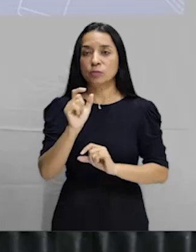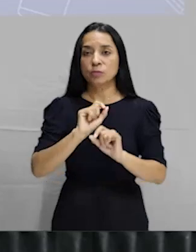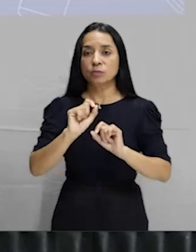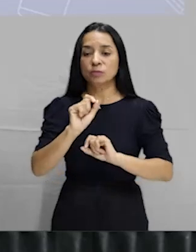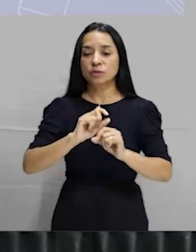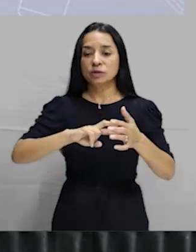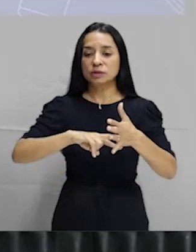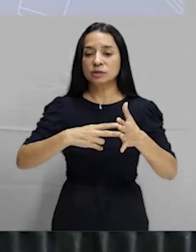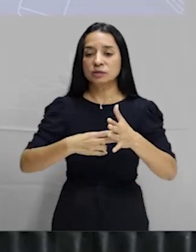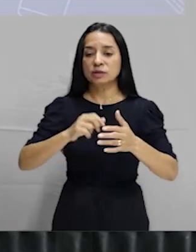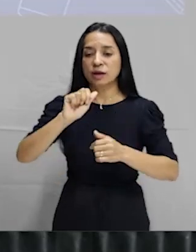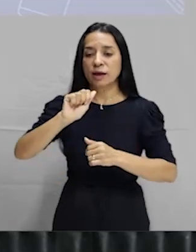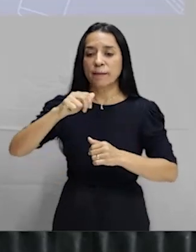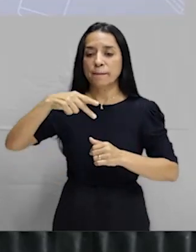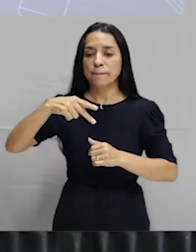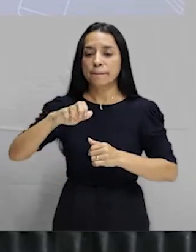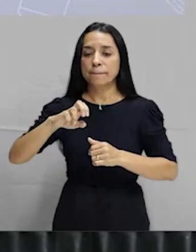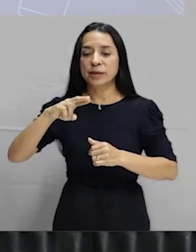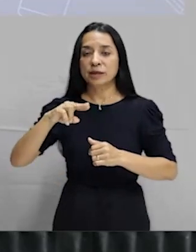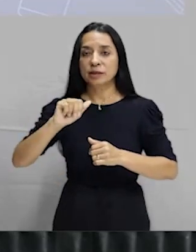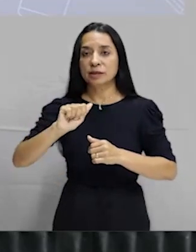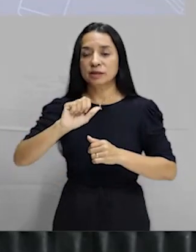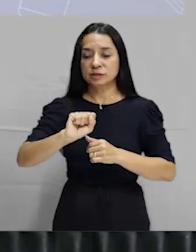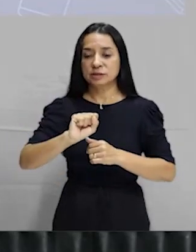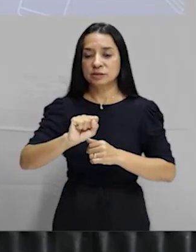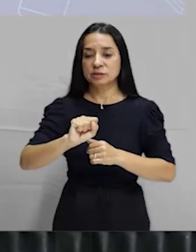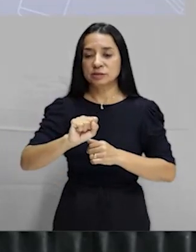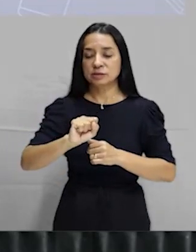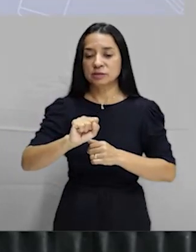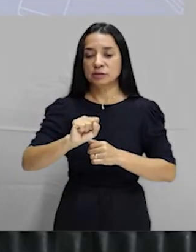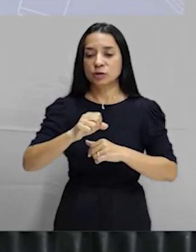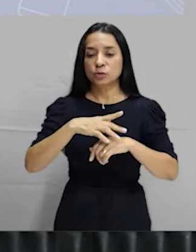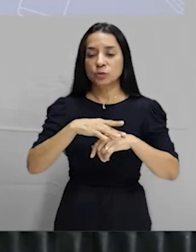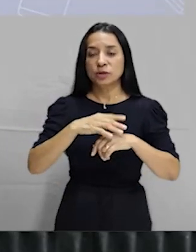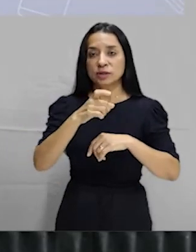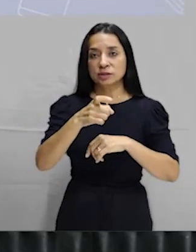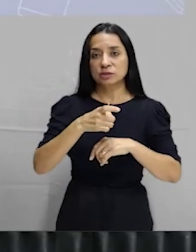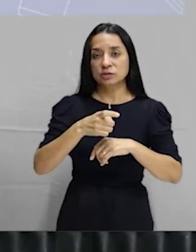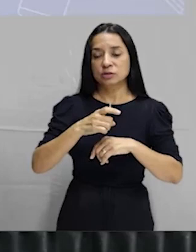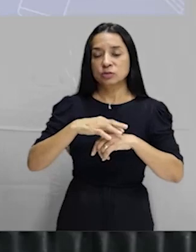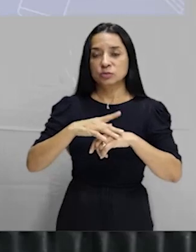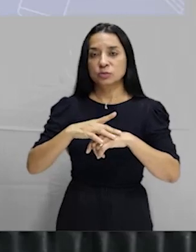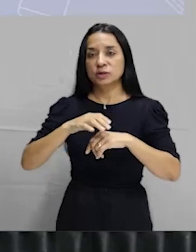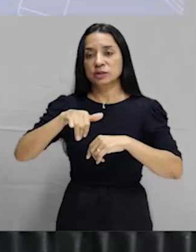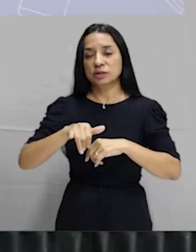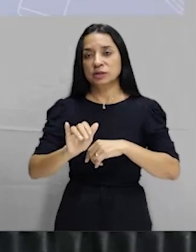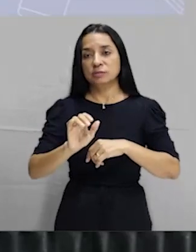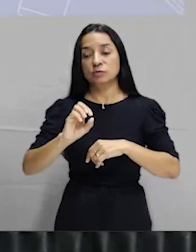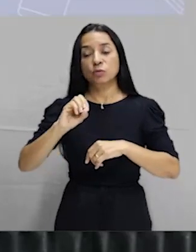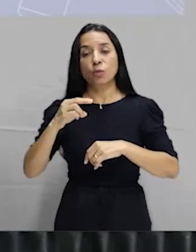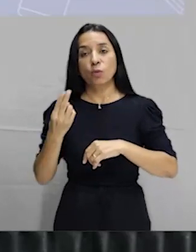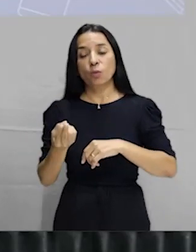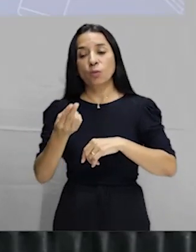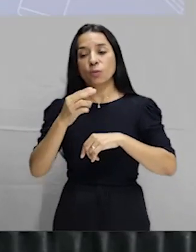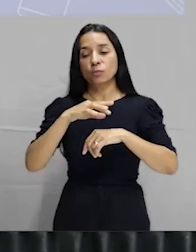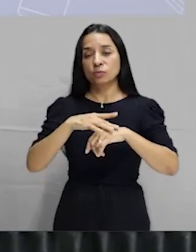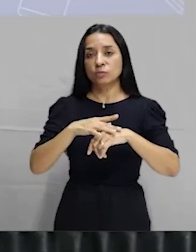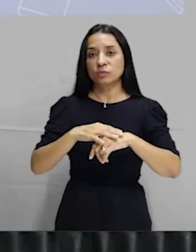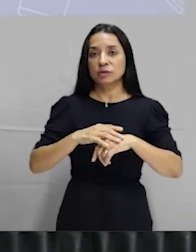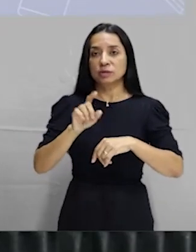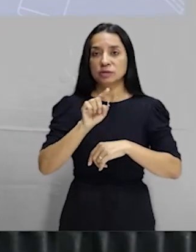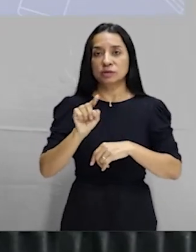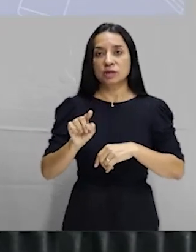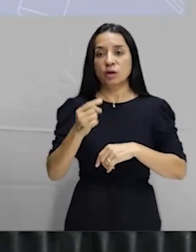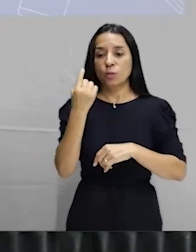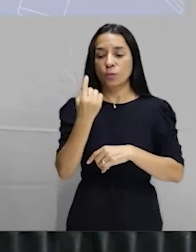dizer esse apenas uma? Doença X ou doença Y ou doença Z.